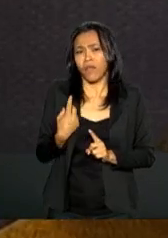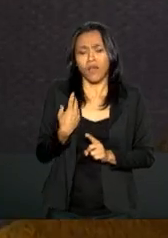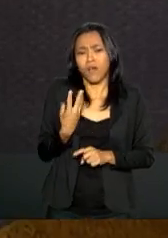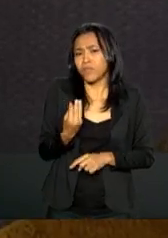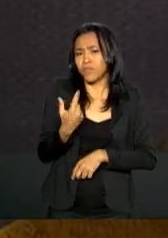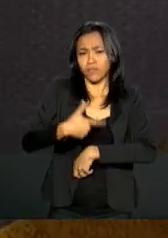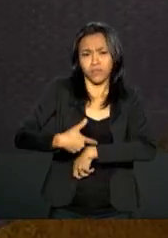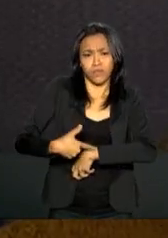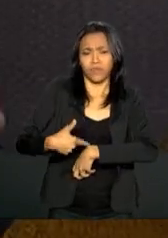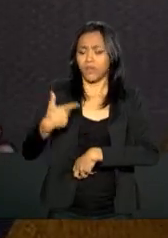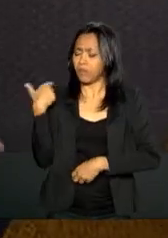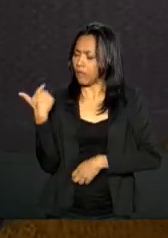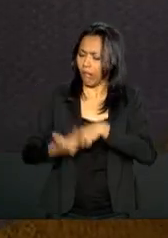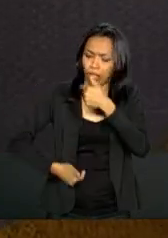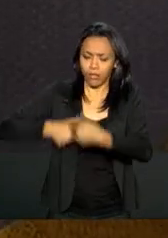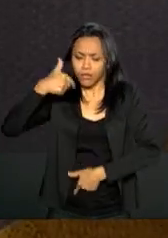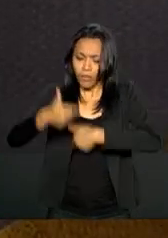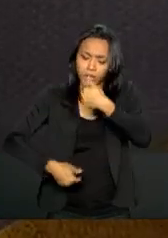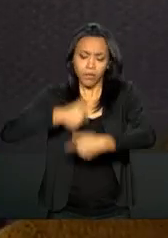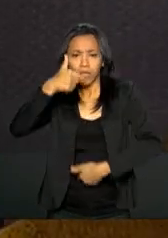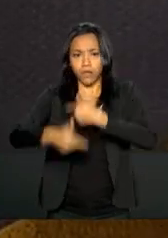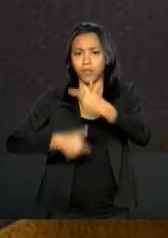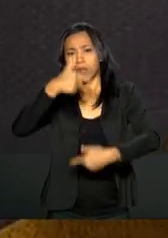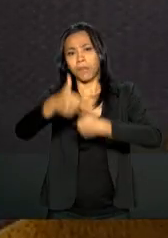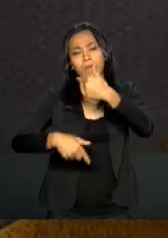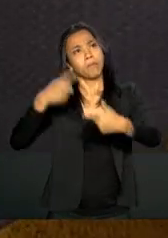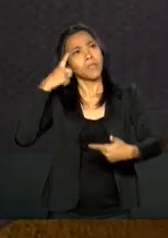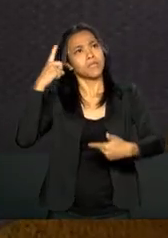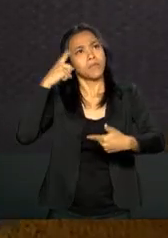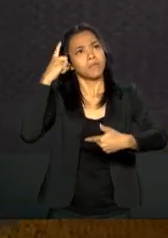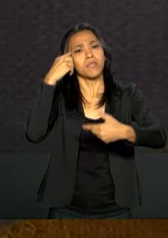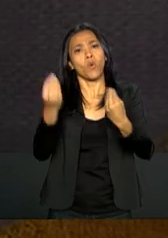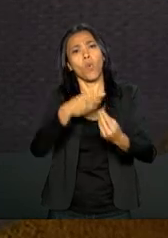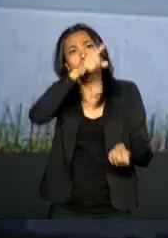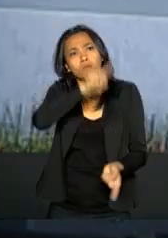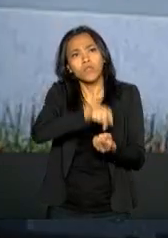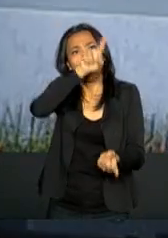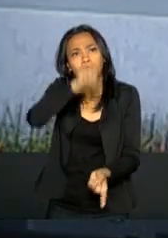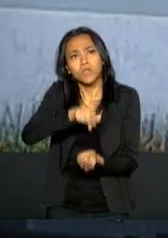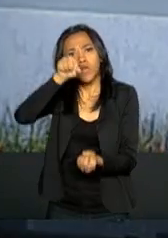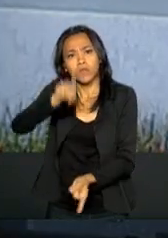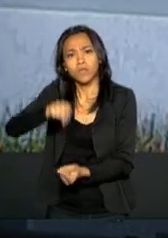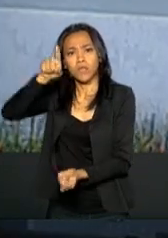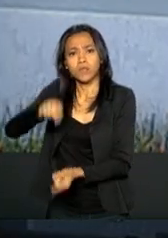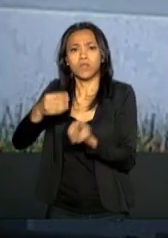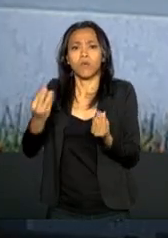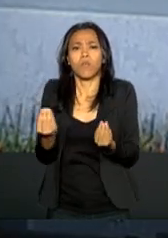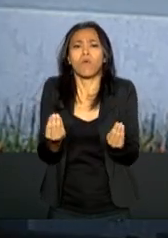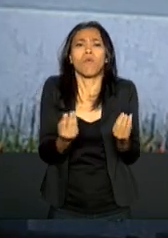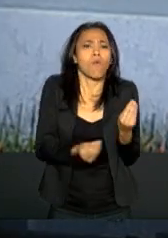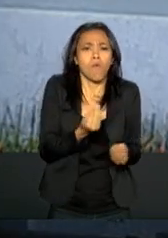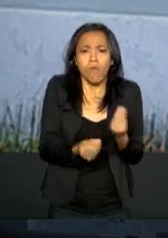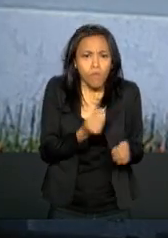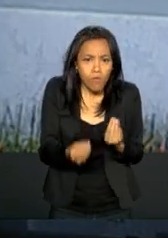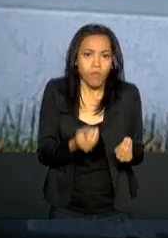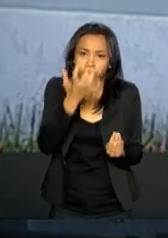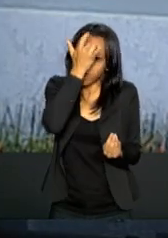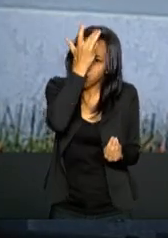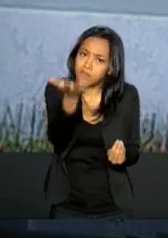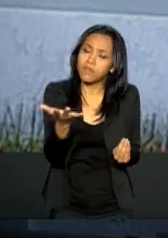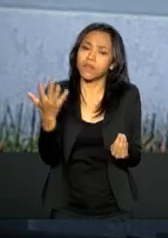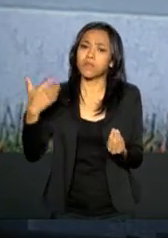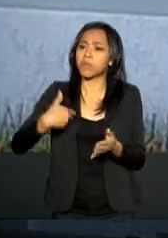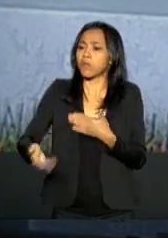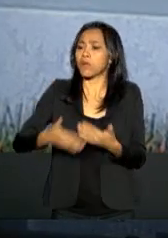pensa numa consolidação numa simplificação que significa desburocratização significa maior acesso do cidadão